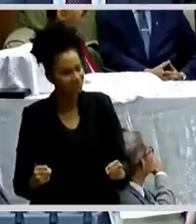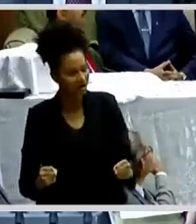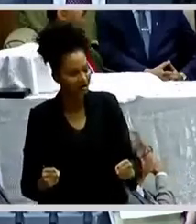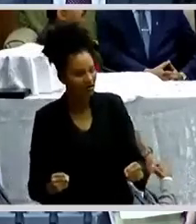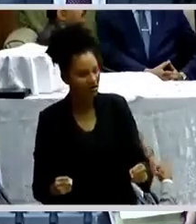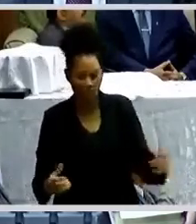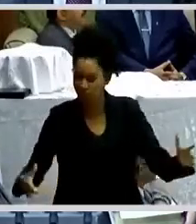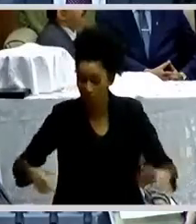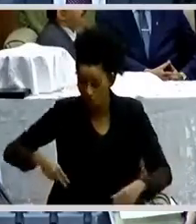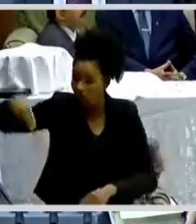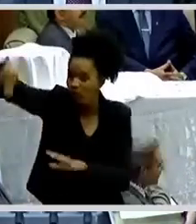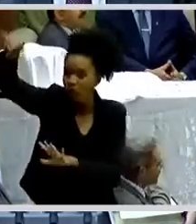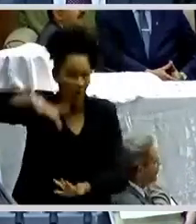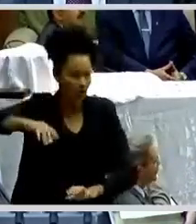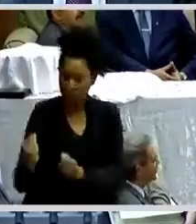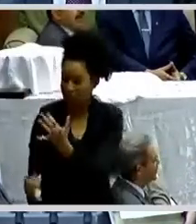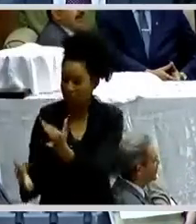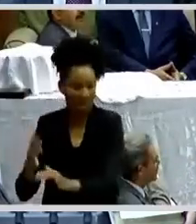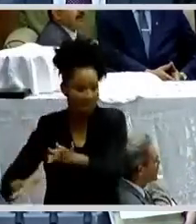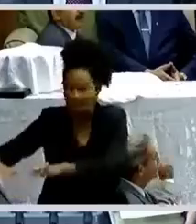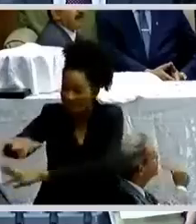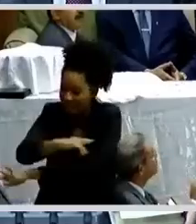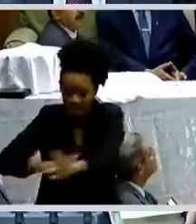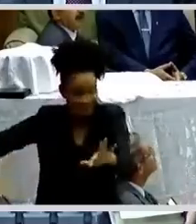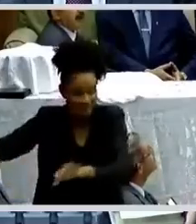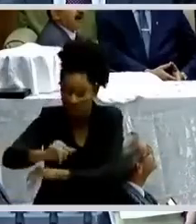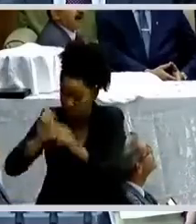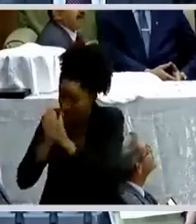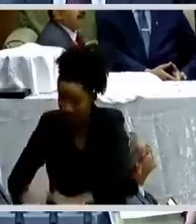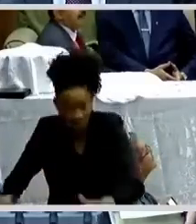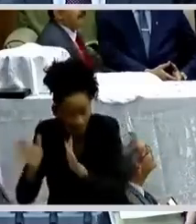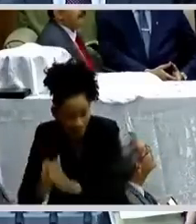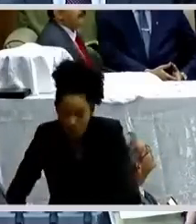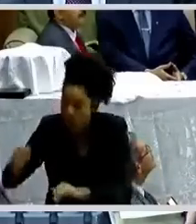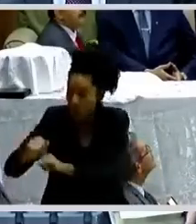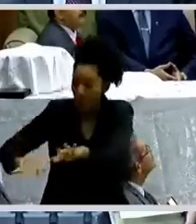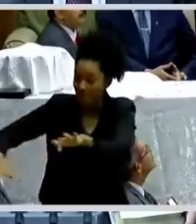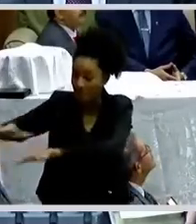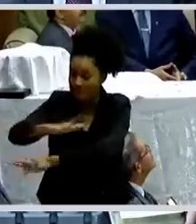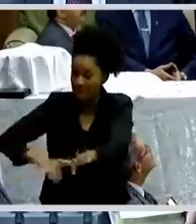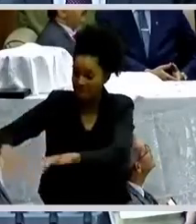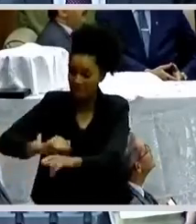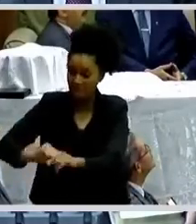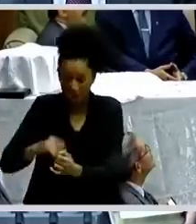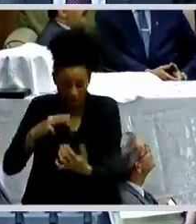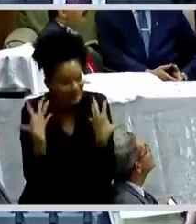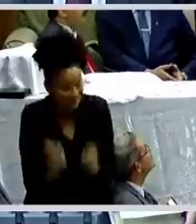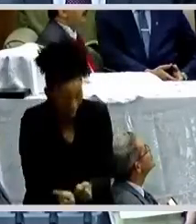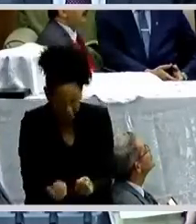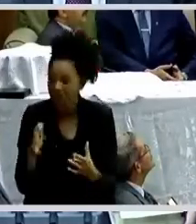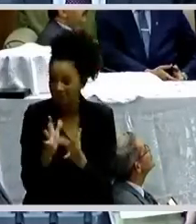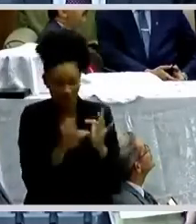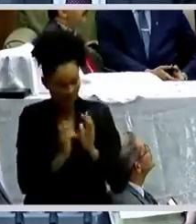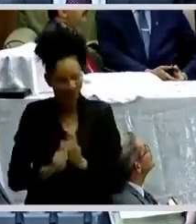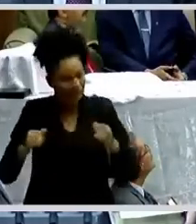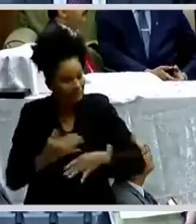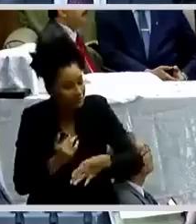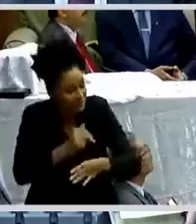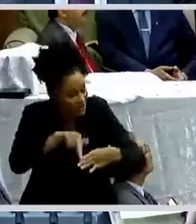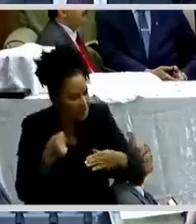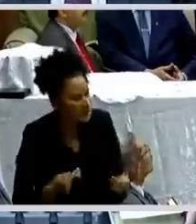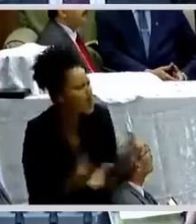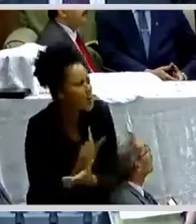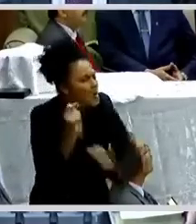Ai, o norte está pegando fogo, o norte está adorando, o norte agora está se convertendo a esse Jesus de Nazaré. O que é que